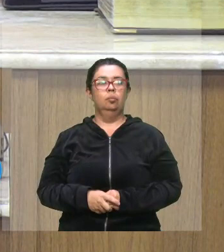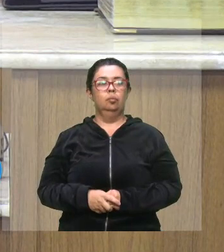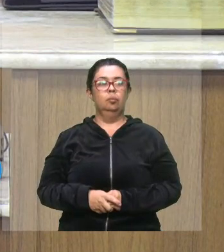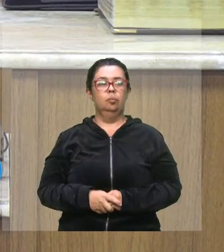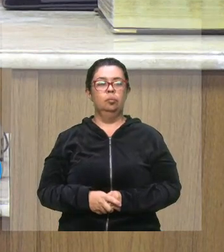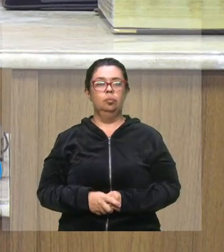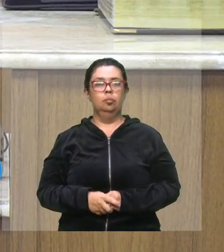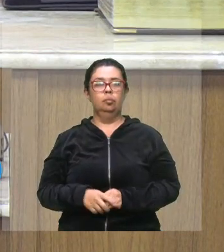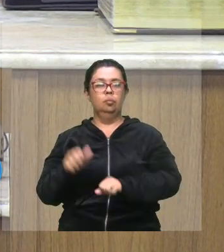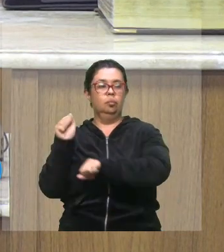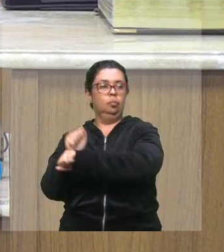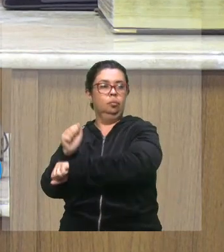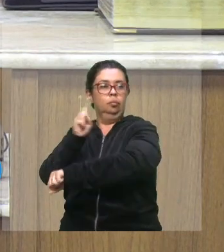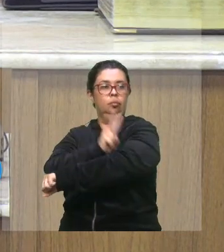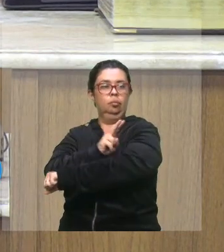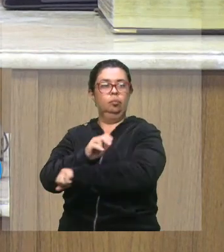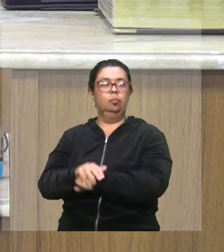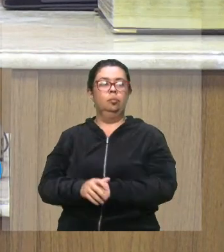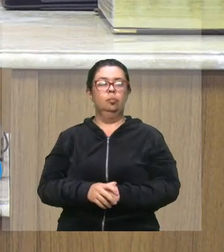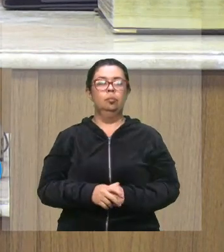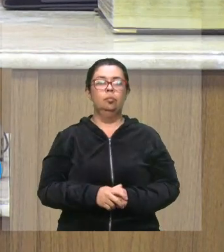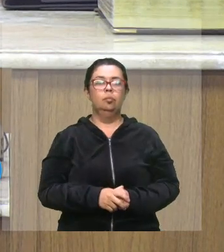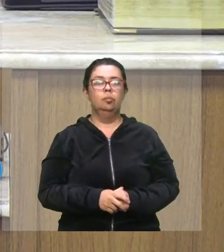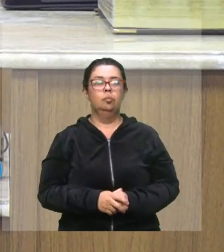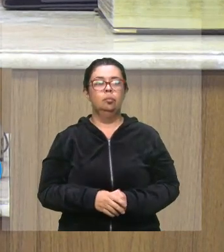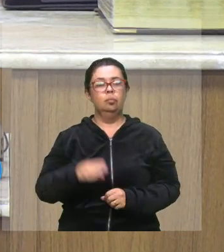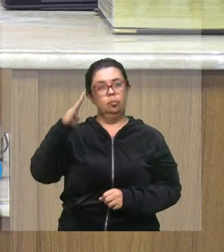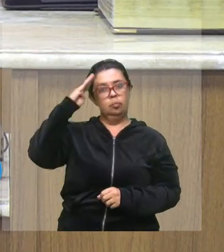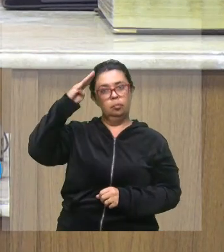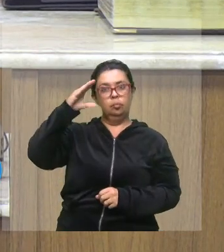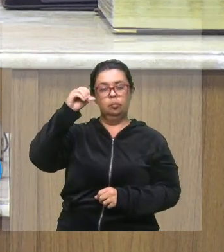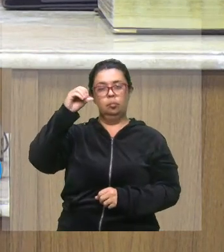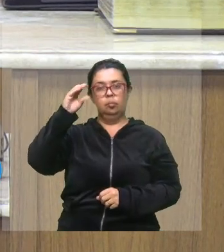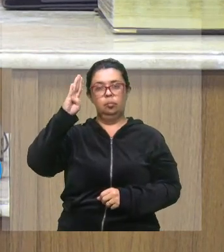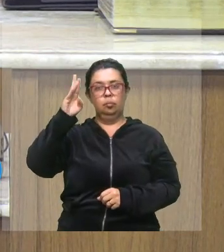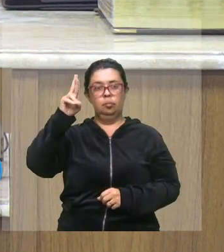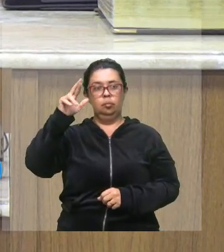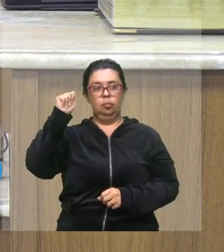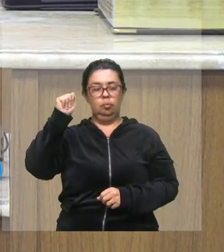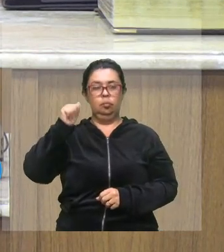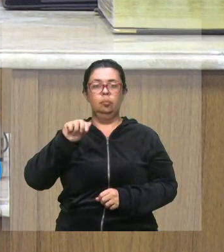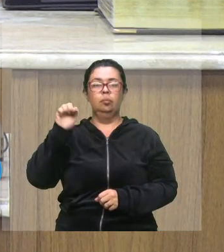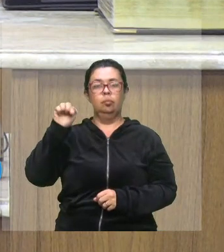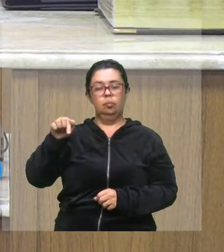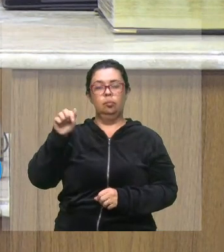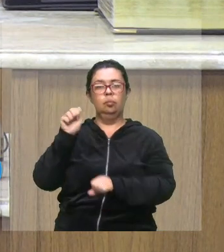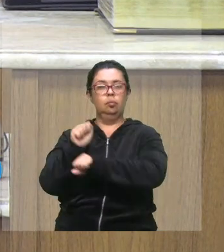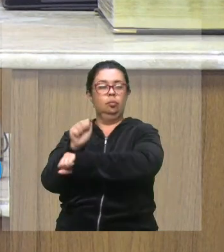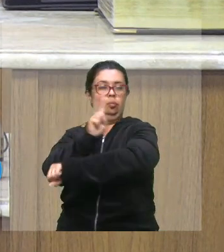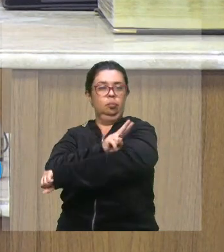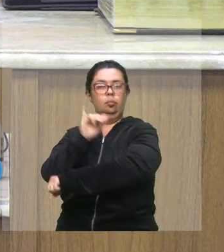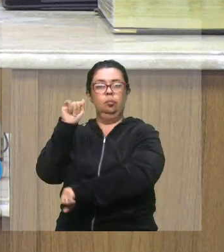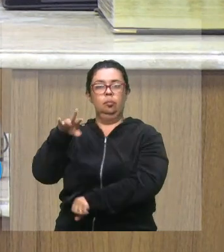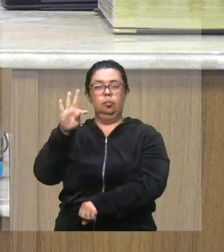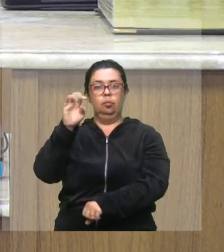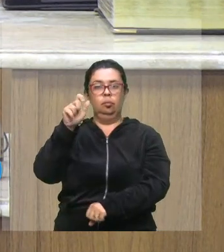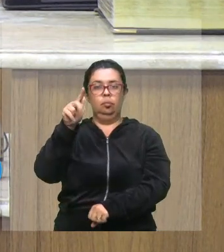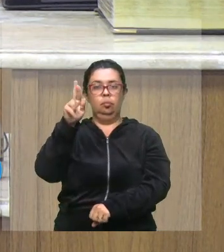Vital Nogueira Cobra, Coronel Cobra, até a Avenida Integração. Indicação número